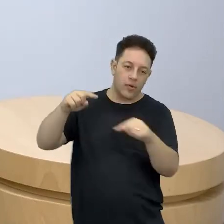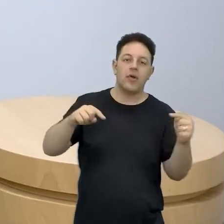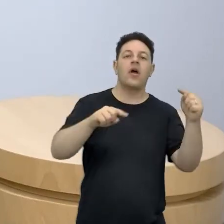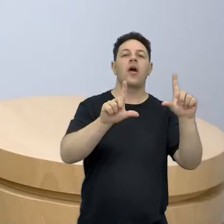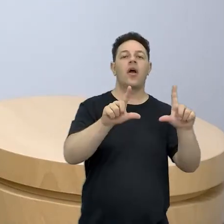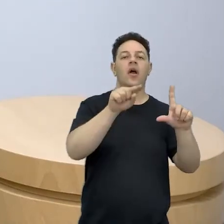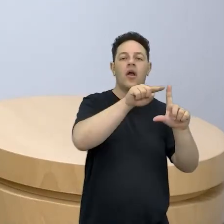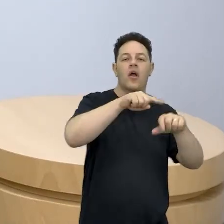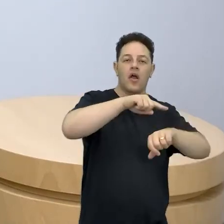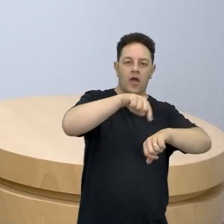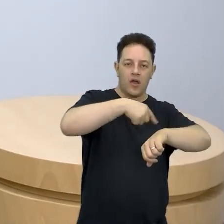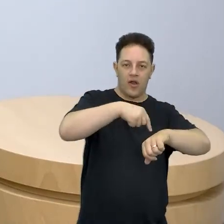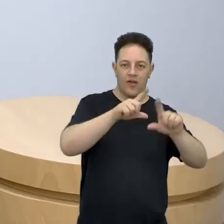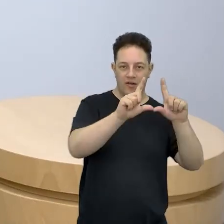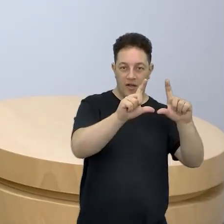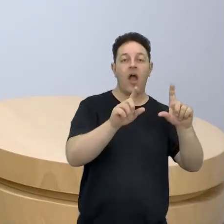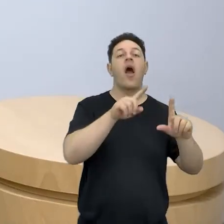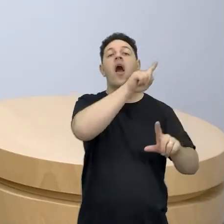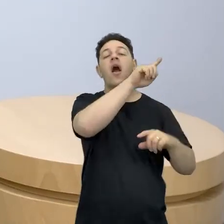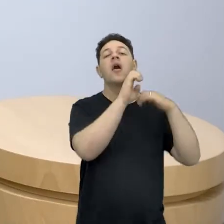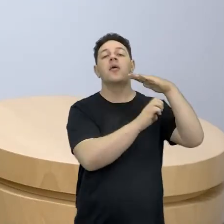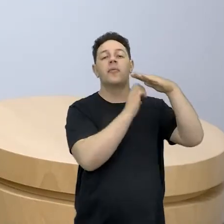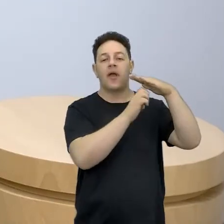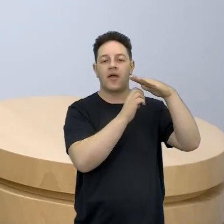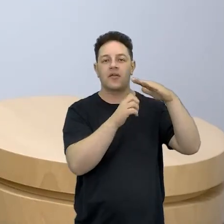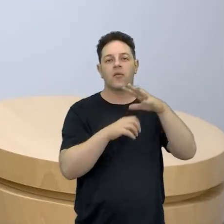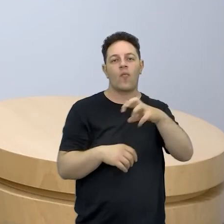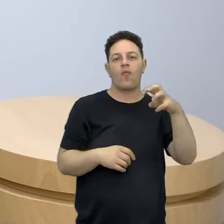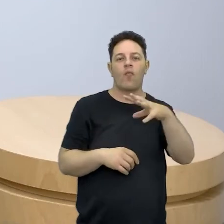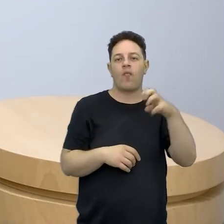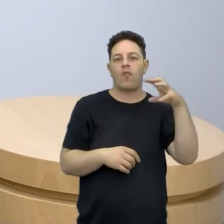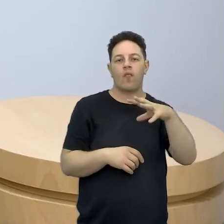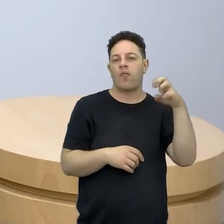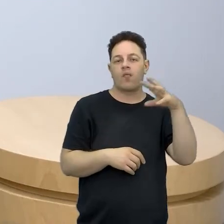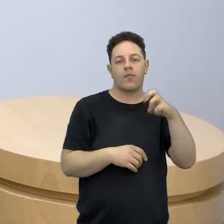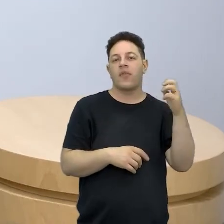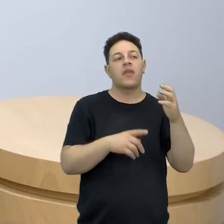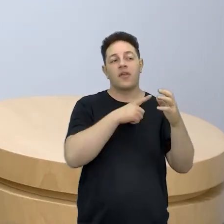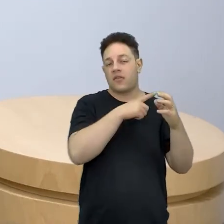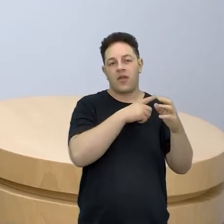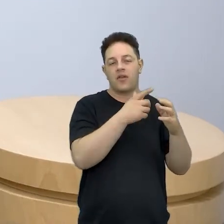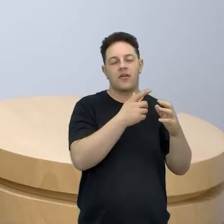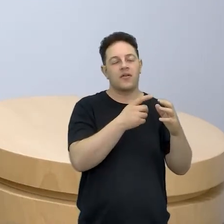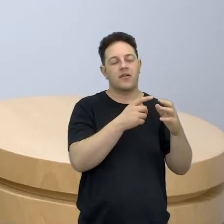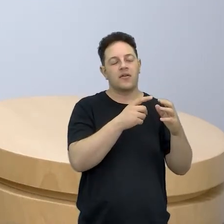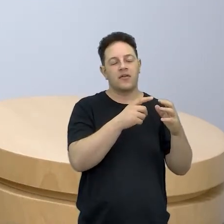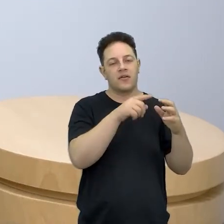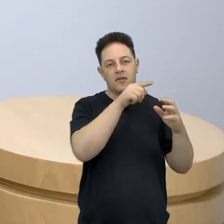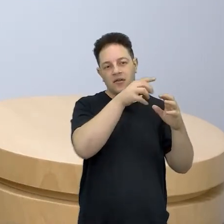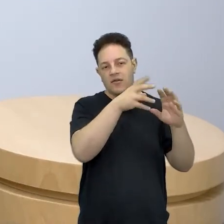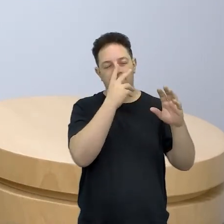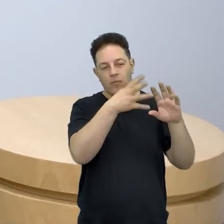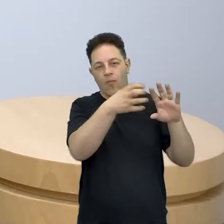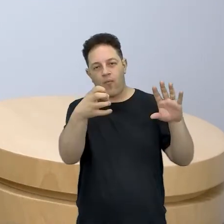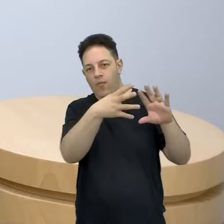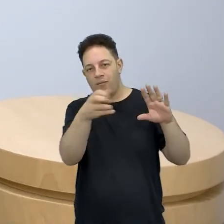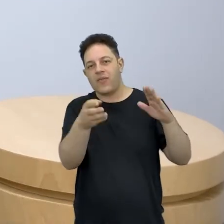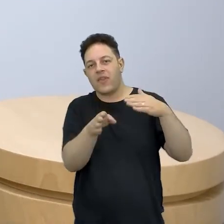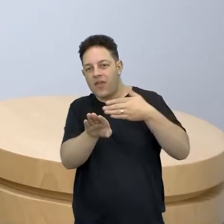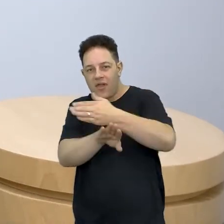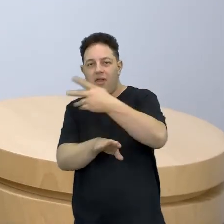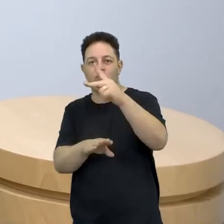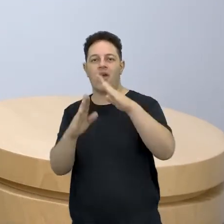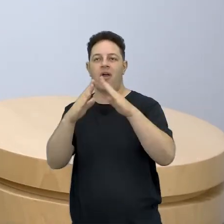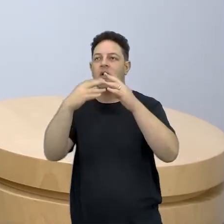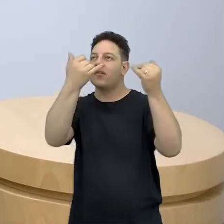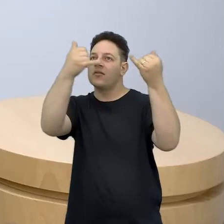o relógio, a concessionária já está mandando essa eletricidade para dentro da sua casa. Você, por algum problema da sua instalação